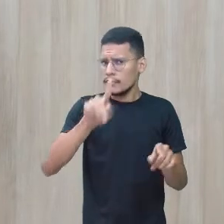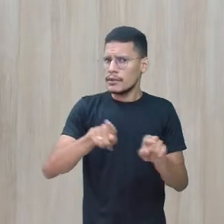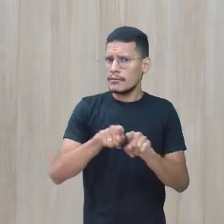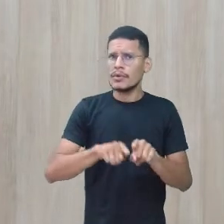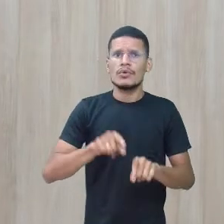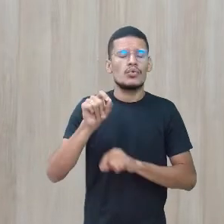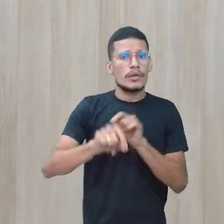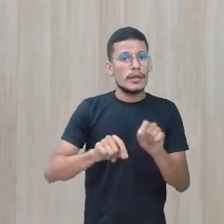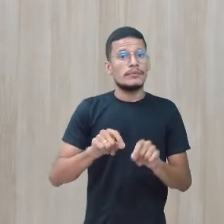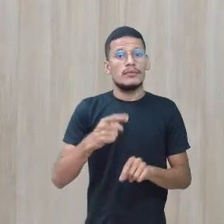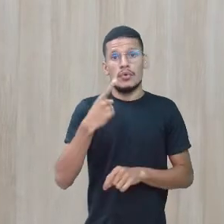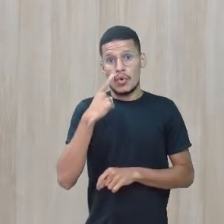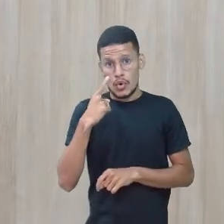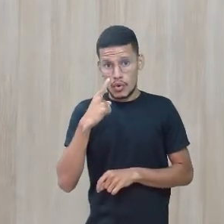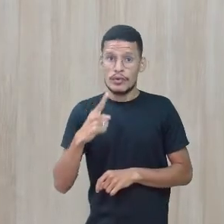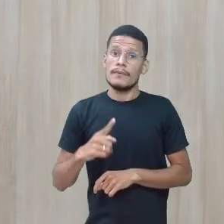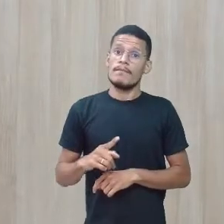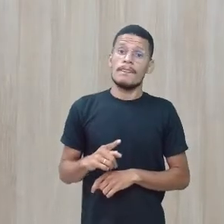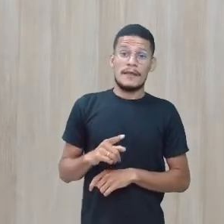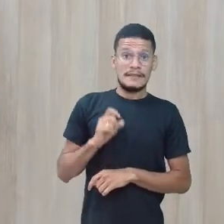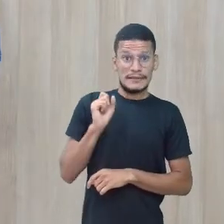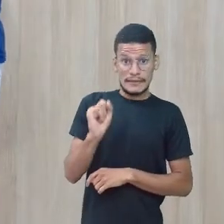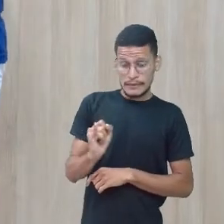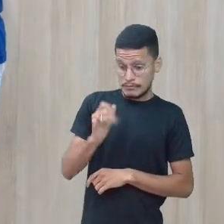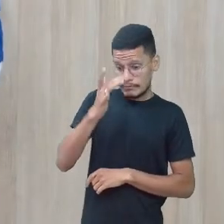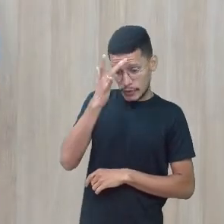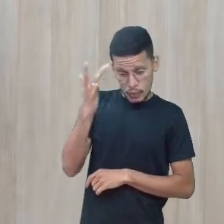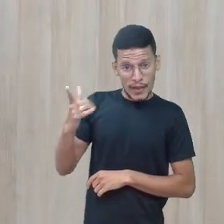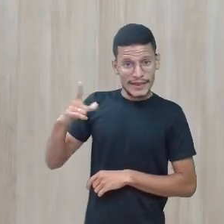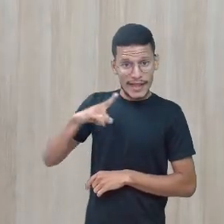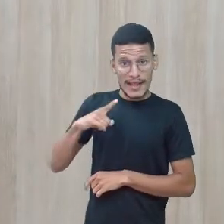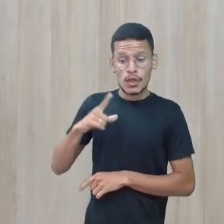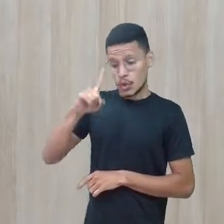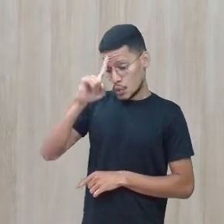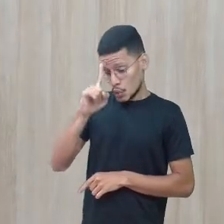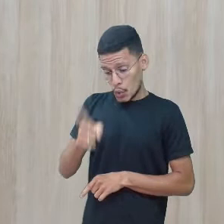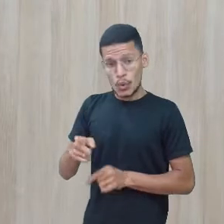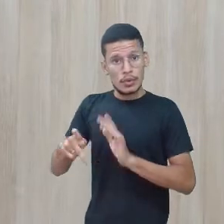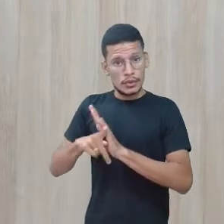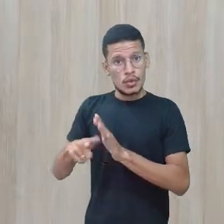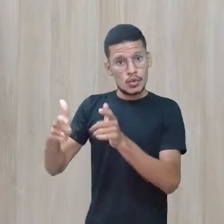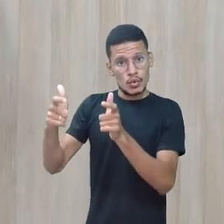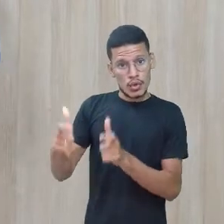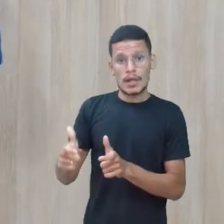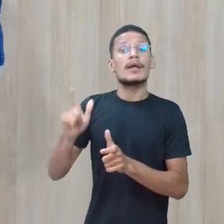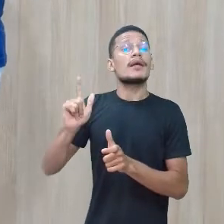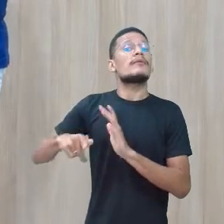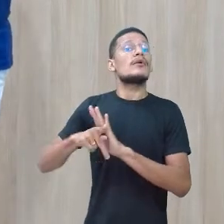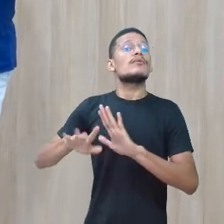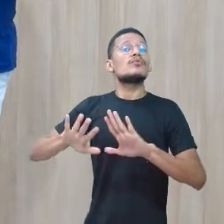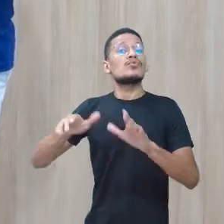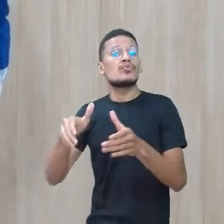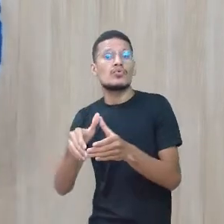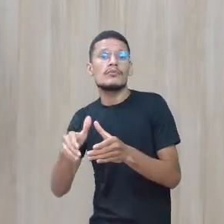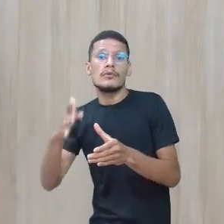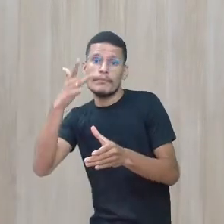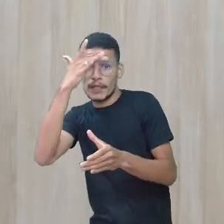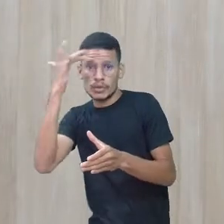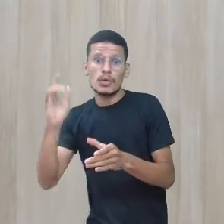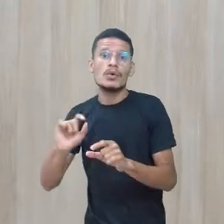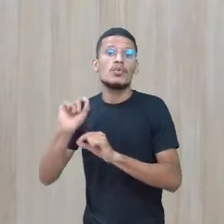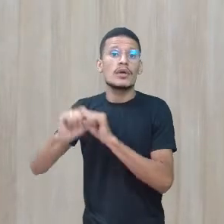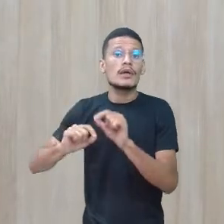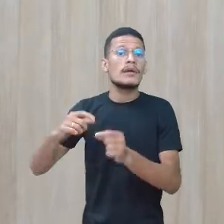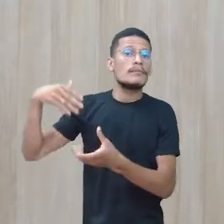que, fatidicamente, quem tinha a posse da terra eram as pessoas, né, os membros